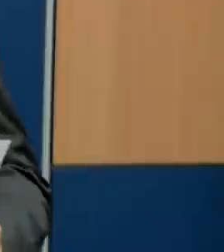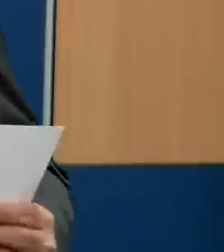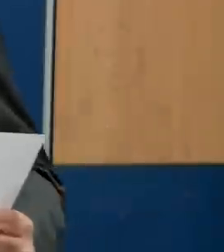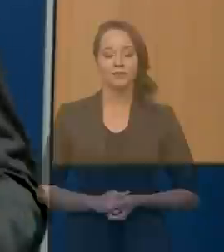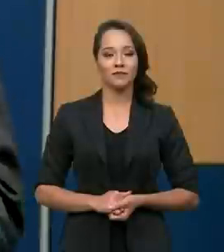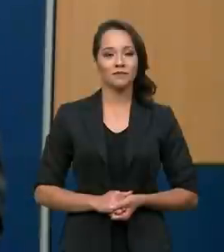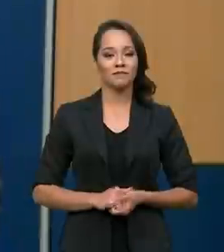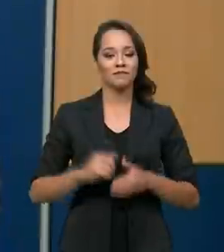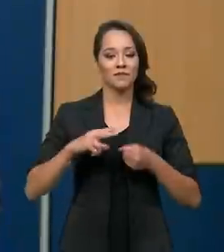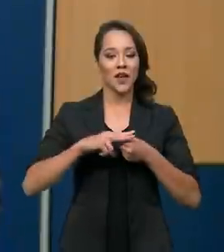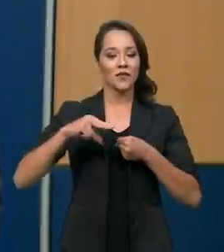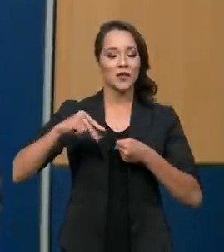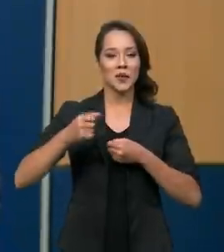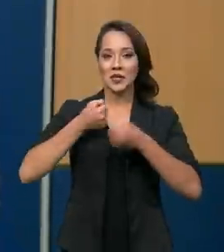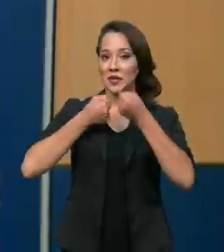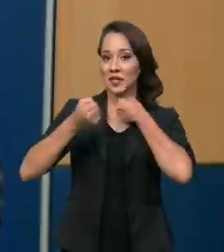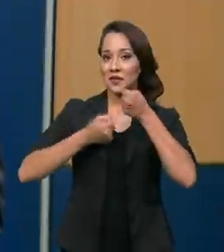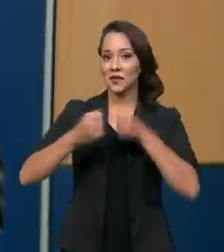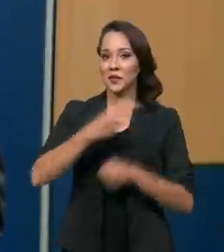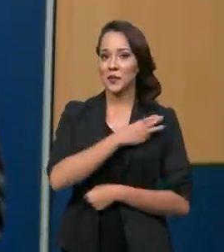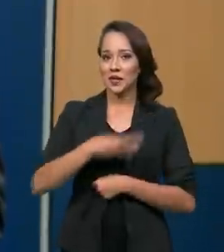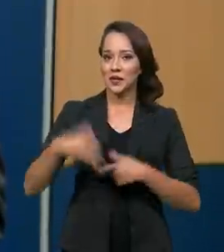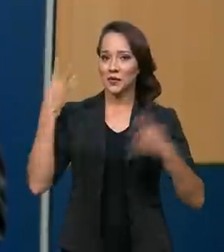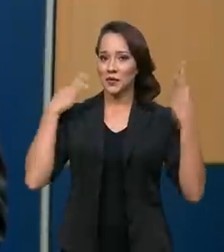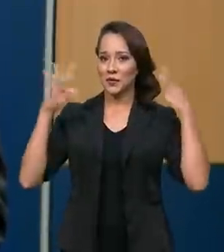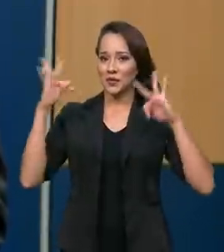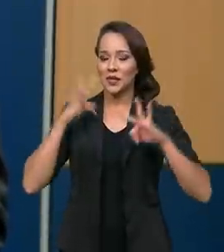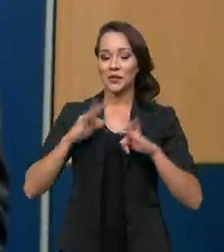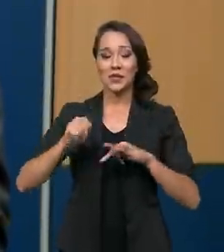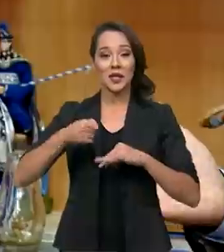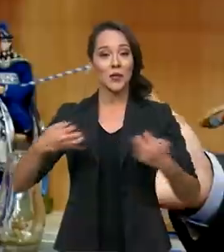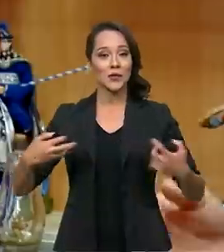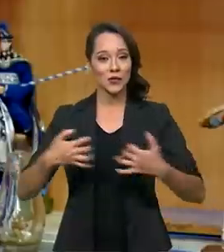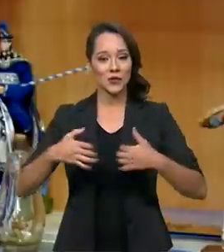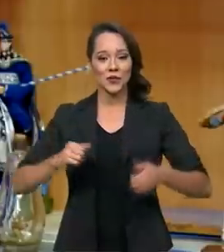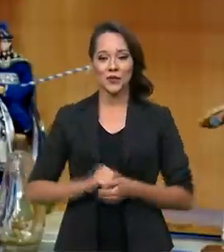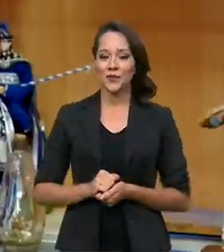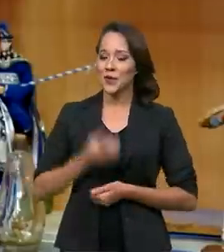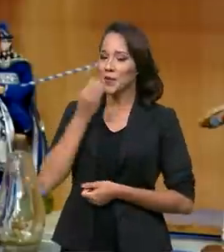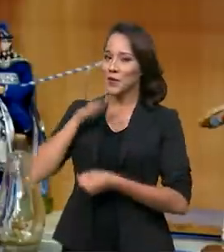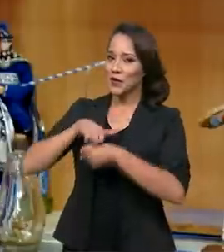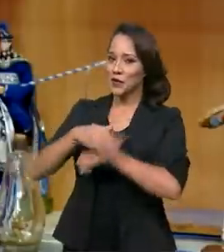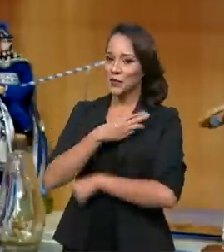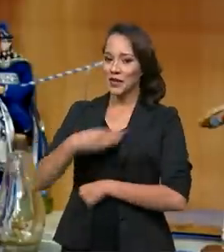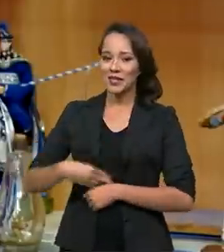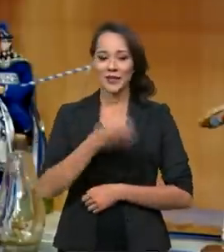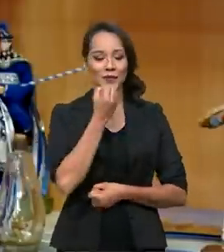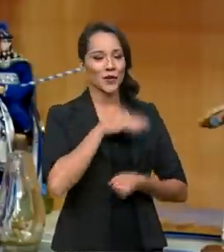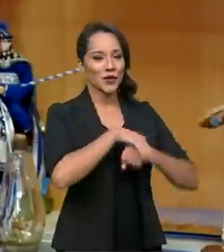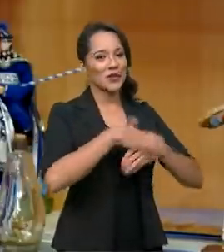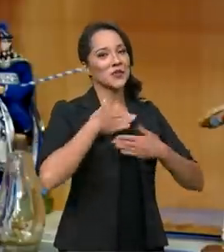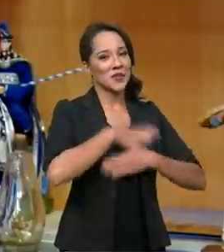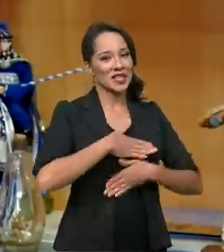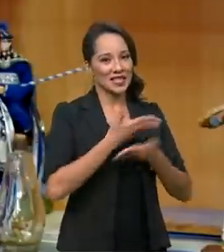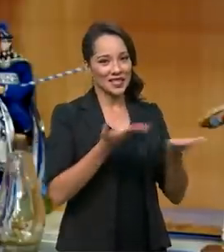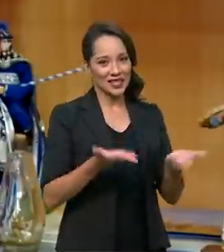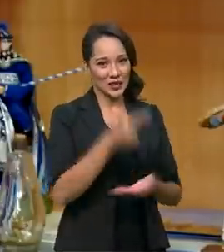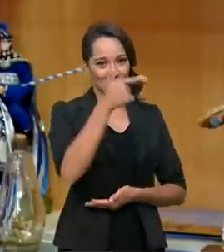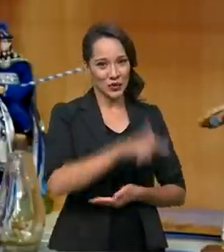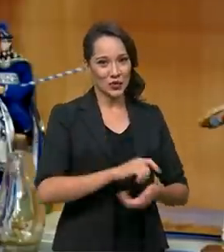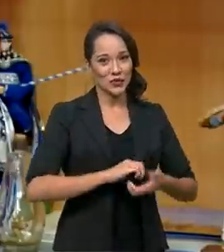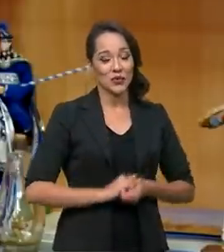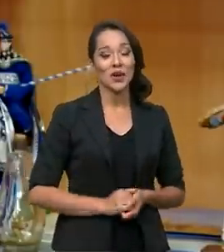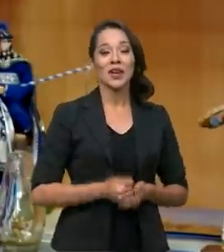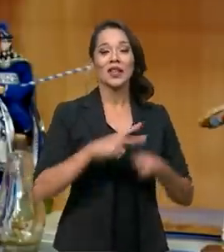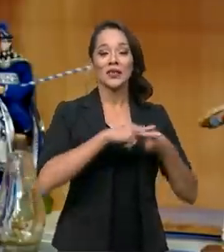e a voz do Brasil entrevista o ministro do Turismo Gilson Machado Ministro muito boa noite junto boa noite Kardashian um prazer estar aqui mais uma